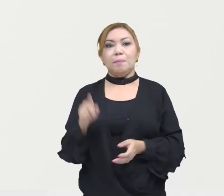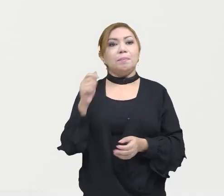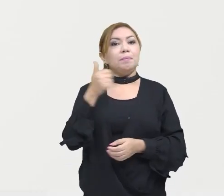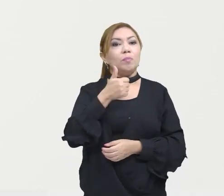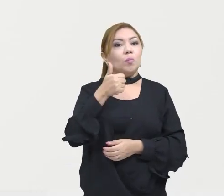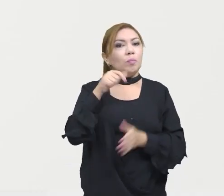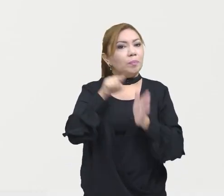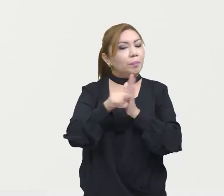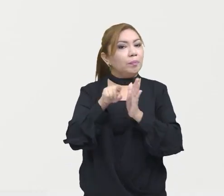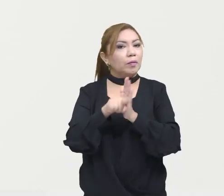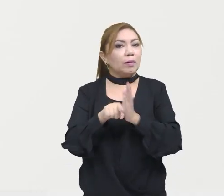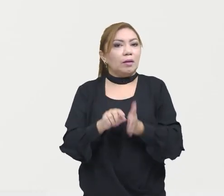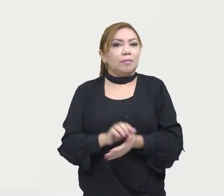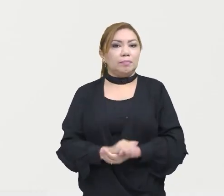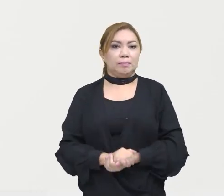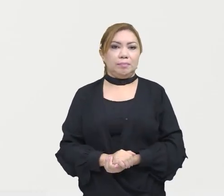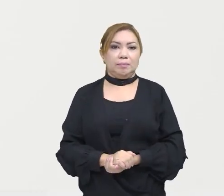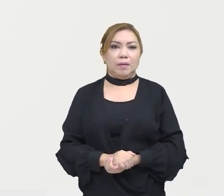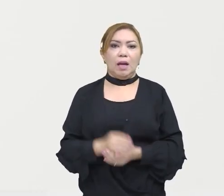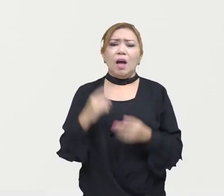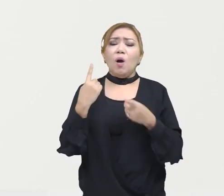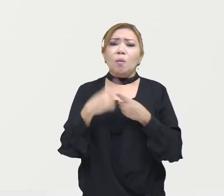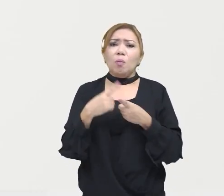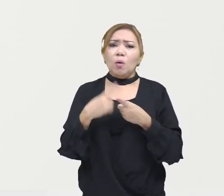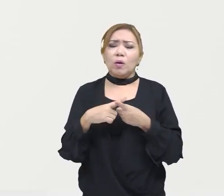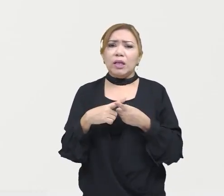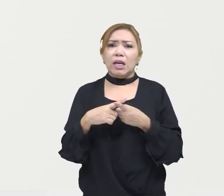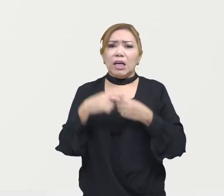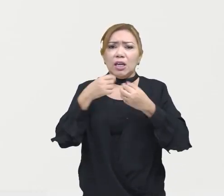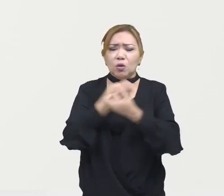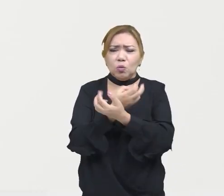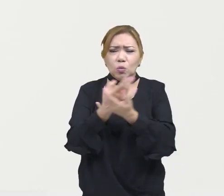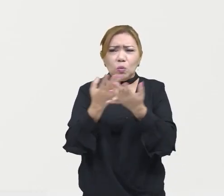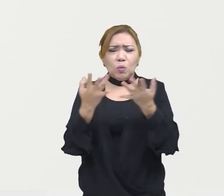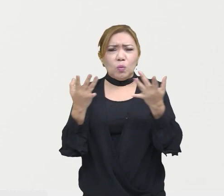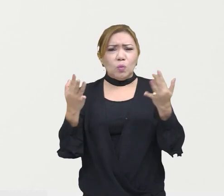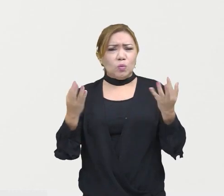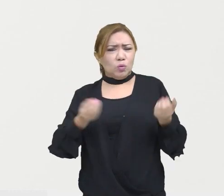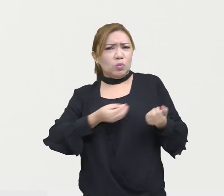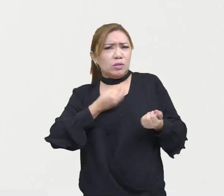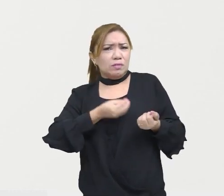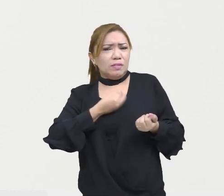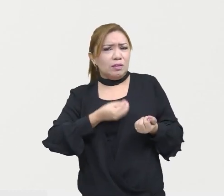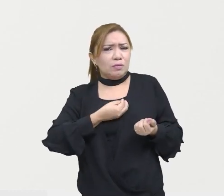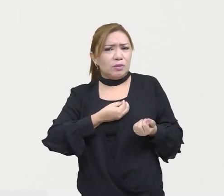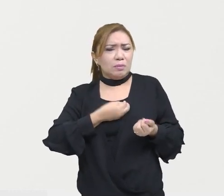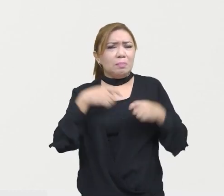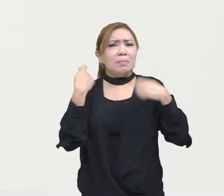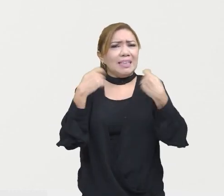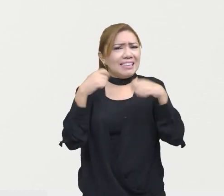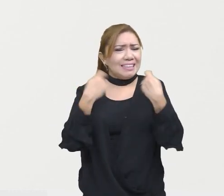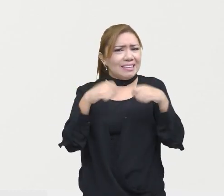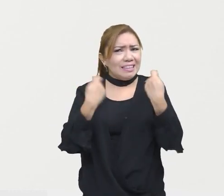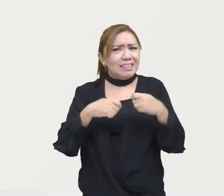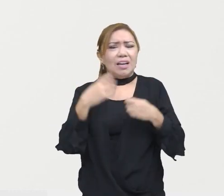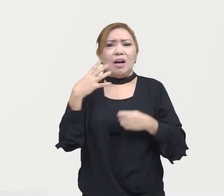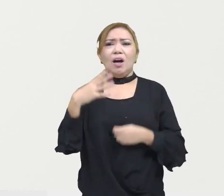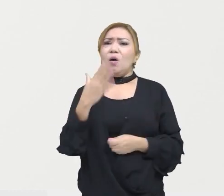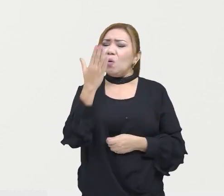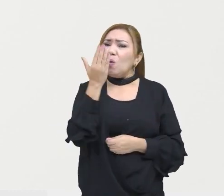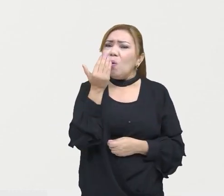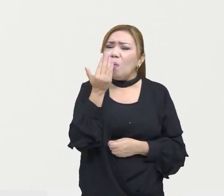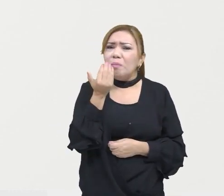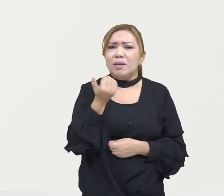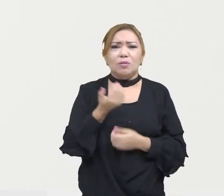questão. Por que os seres vivos precisam se alimentar? Então, a alimentação é muito importante, né? Como nós vimos nas